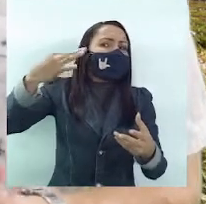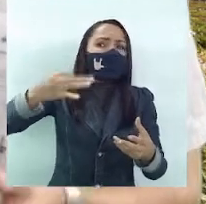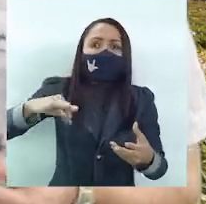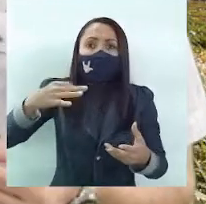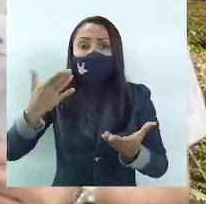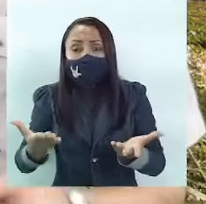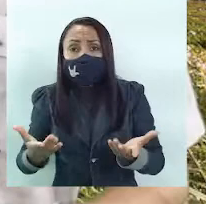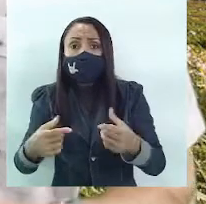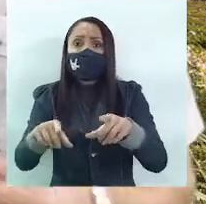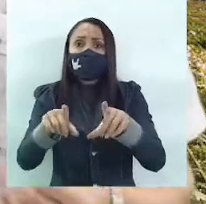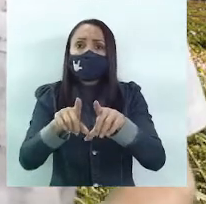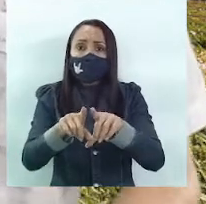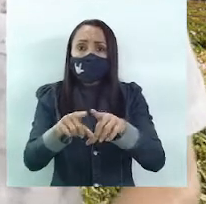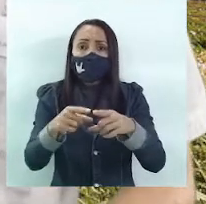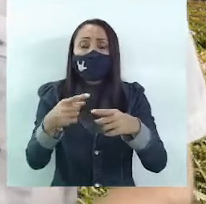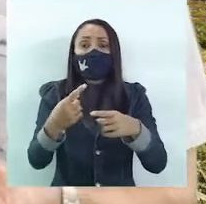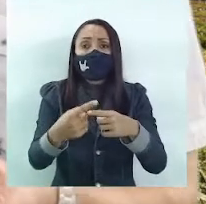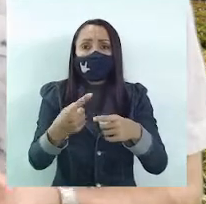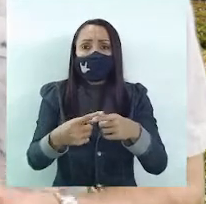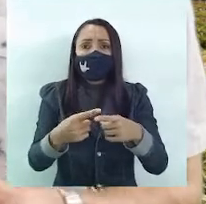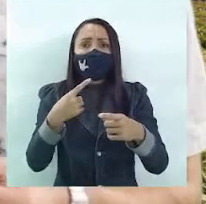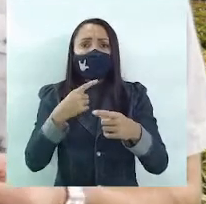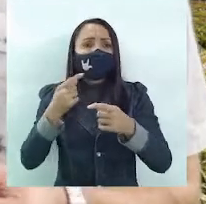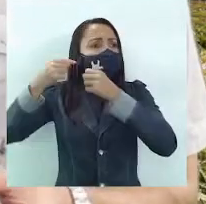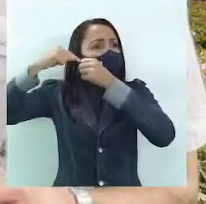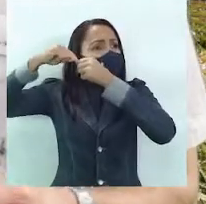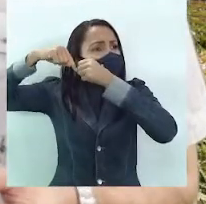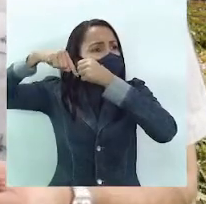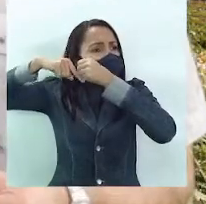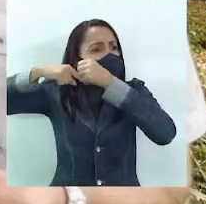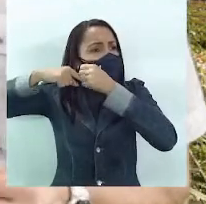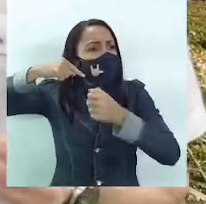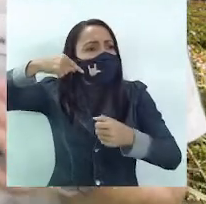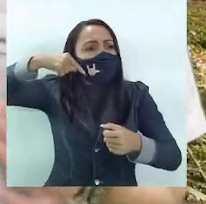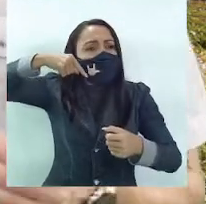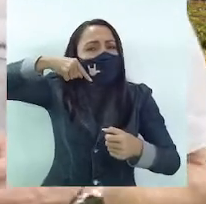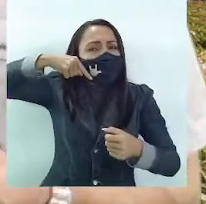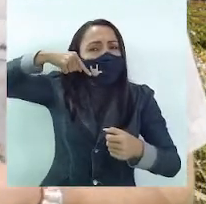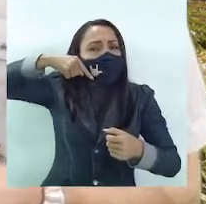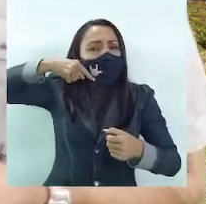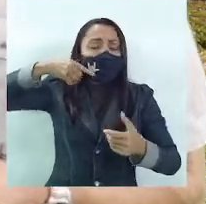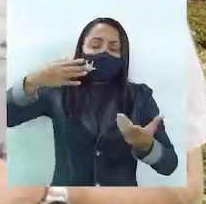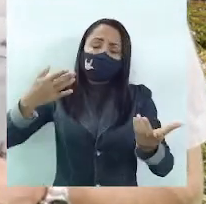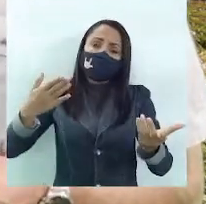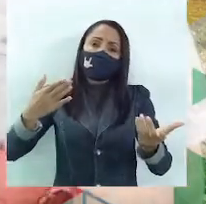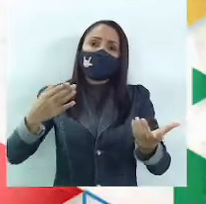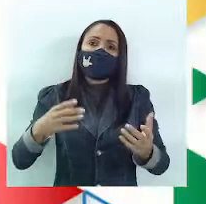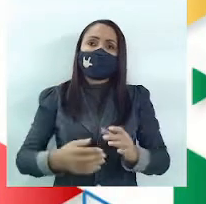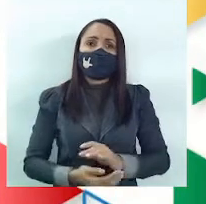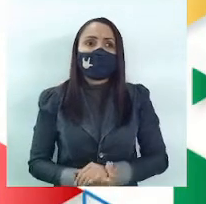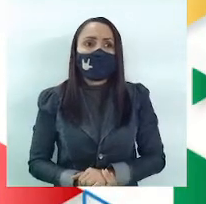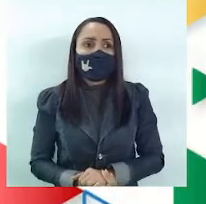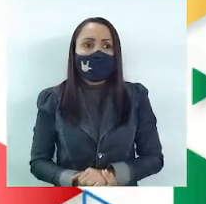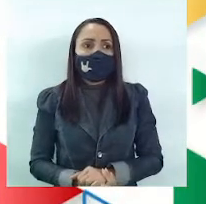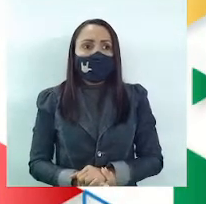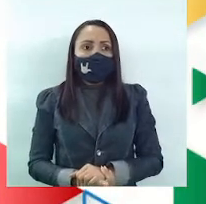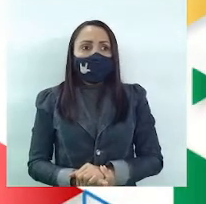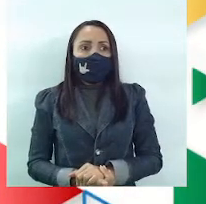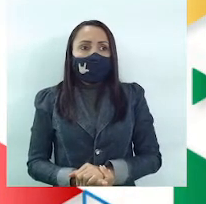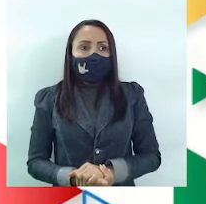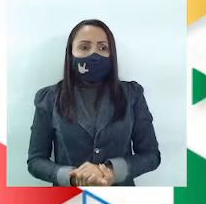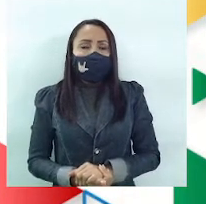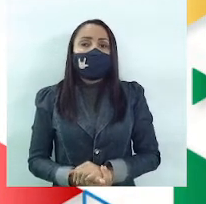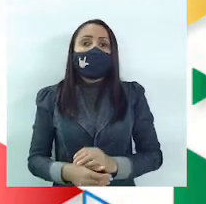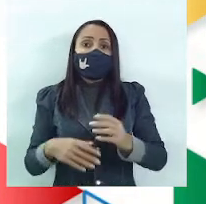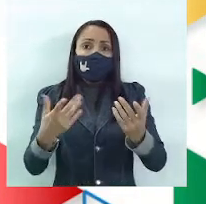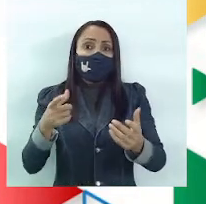profunda. Porque a cárie já atingiu os nervos, que é a polpa, a parte sensível do dente. E aqui na tela nós temos aí, né, o ciclo